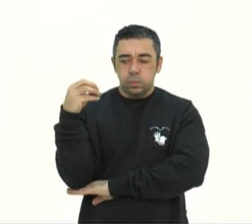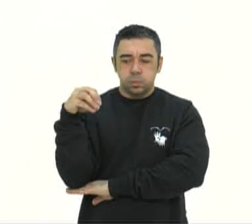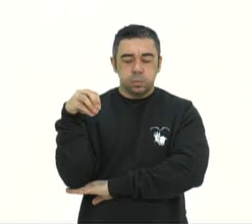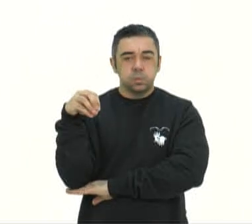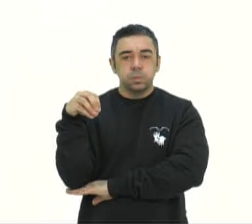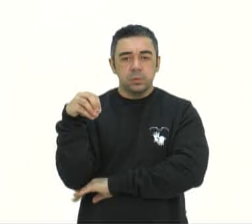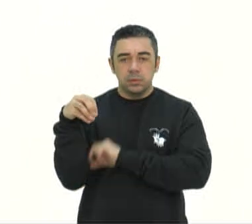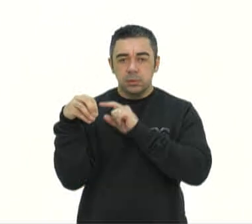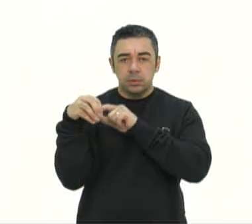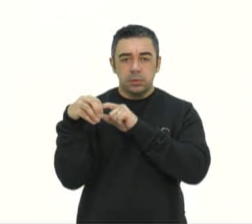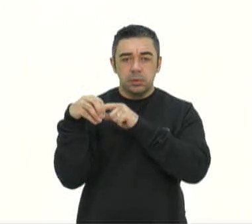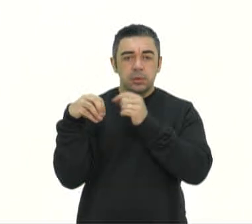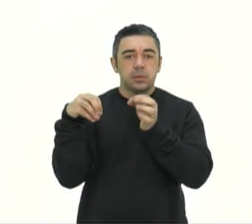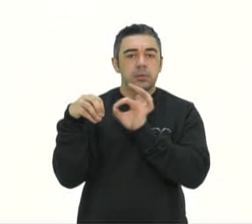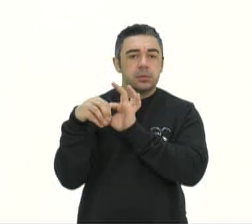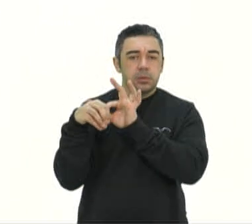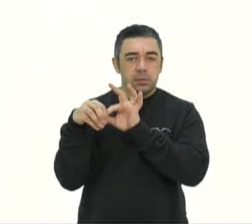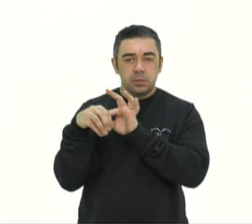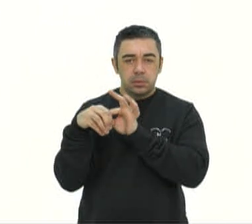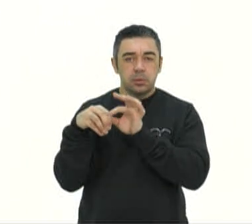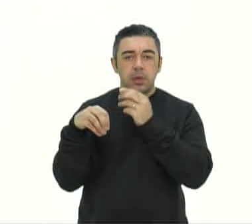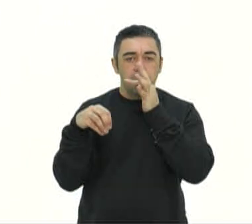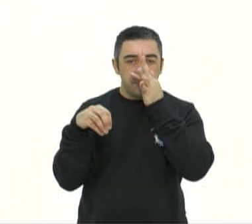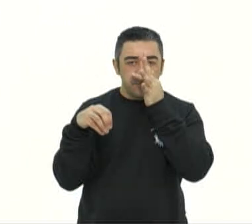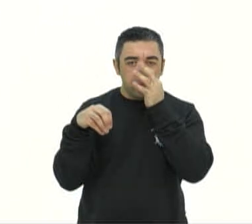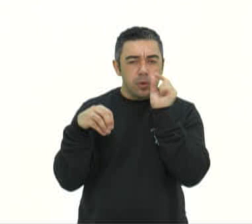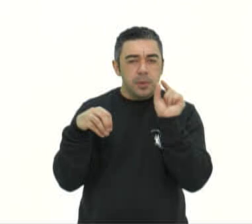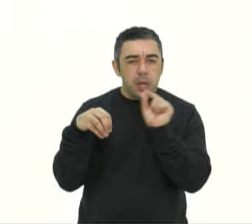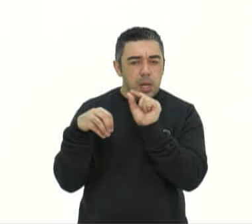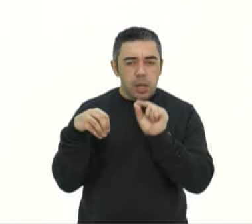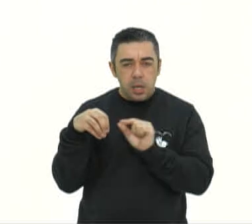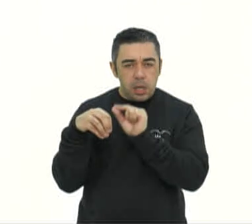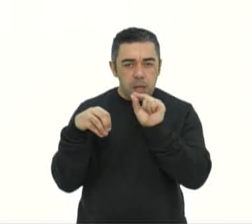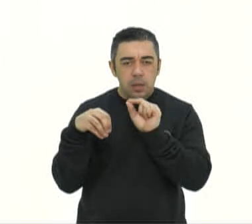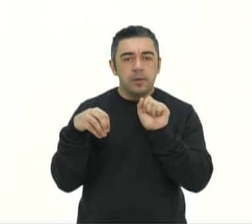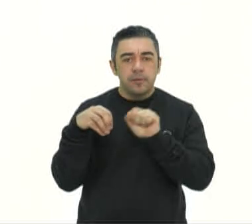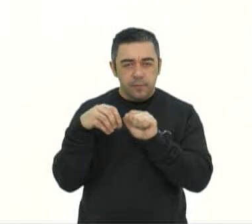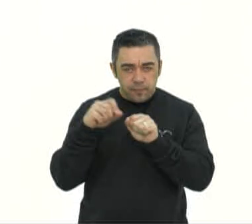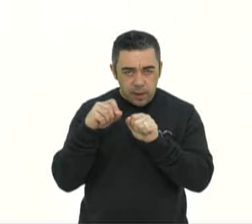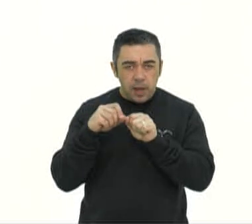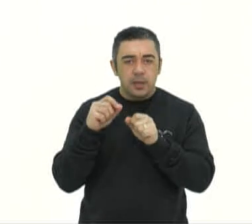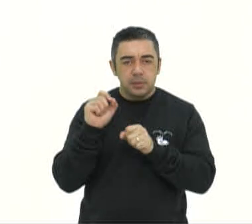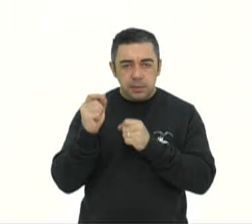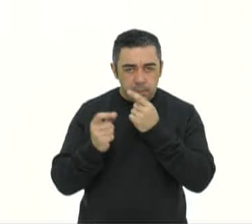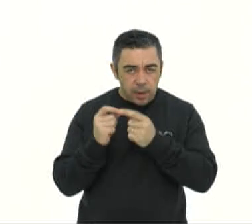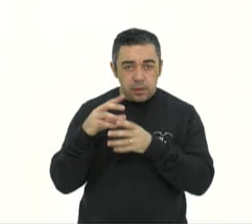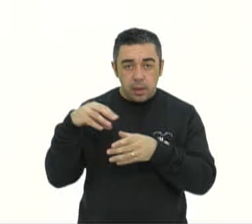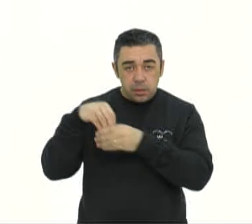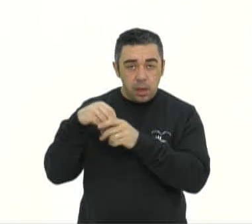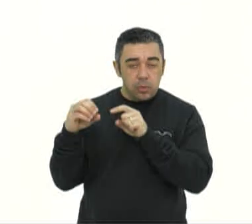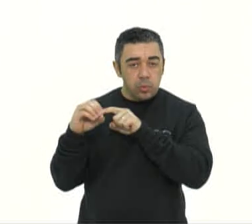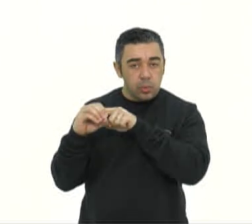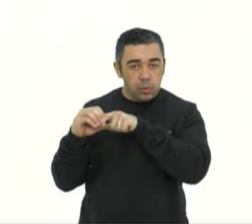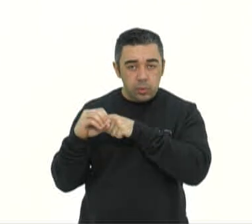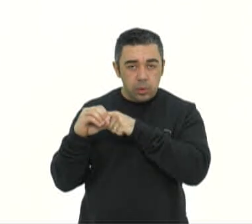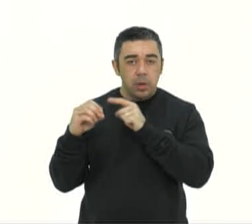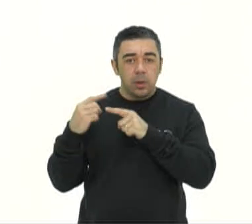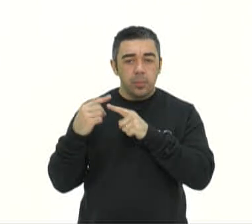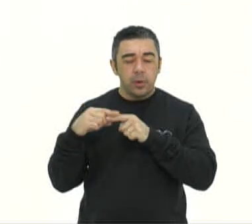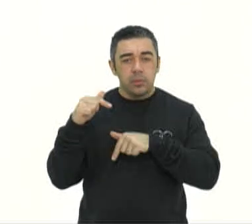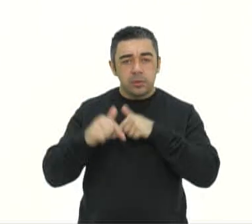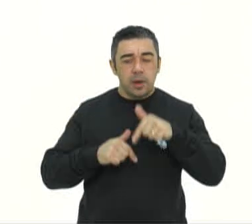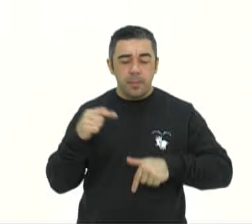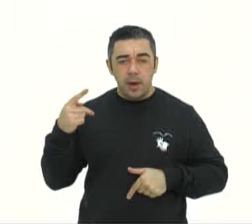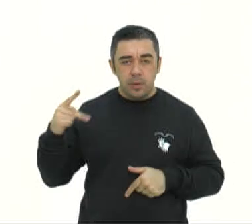invólucros que contêm no seu interior centenas de flores minúsculas que produzem sementes internamente graças ao trabalho de